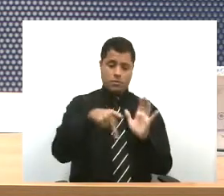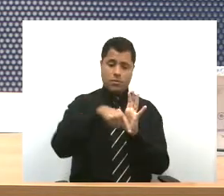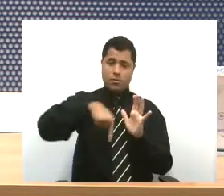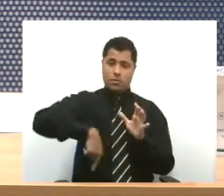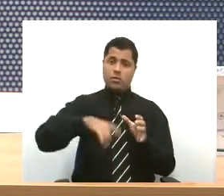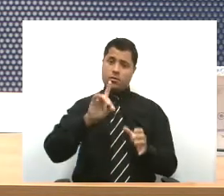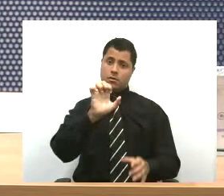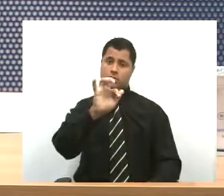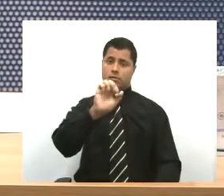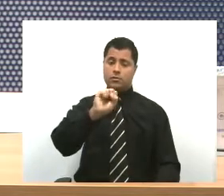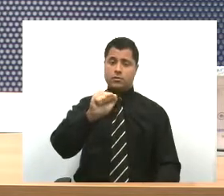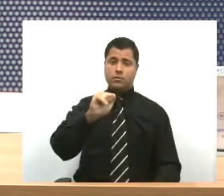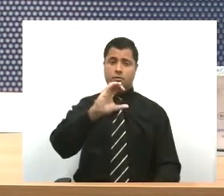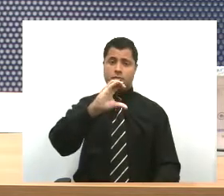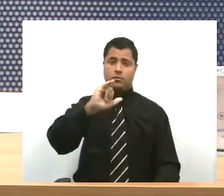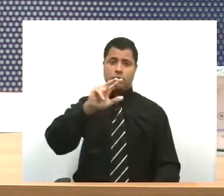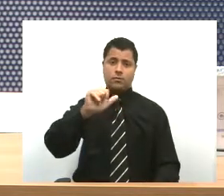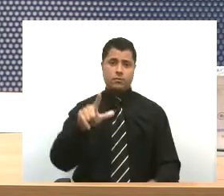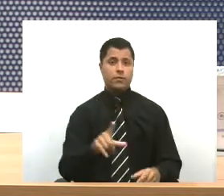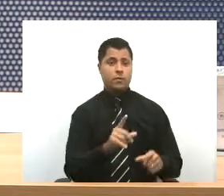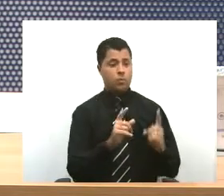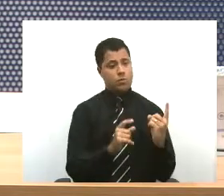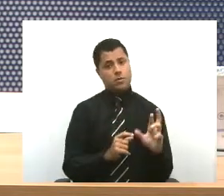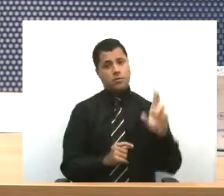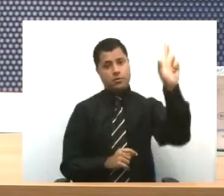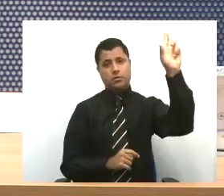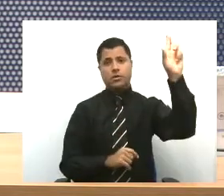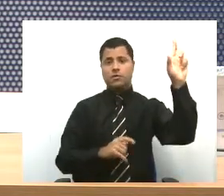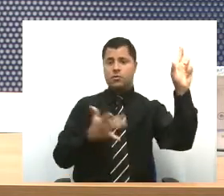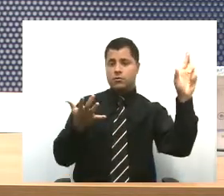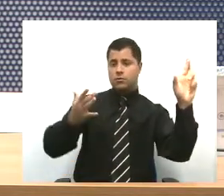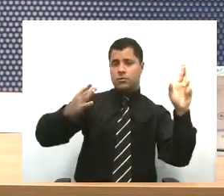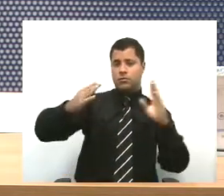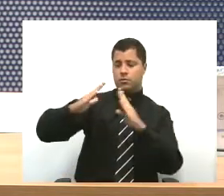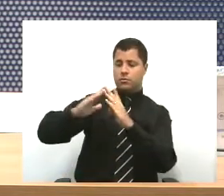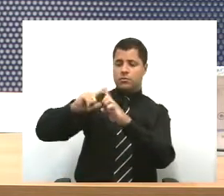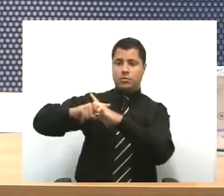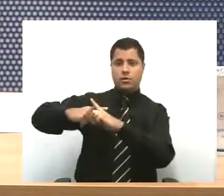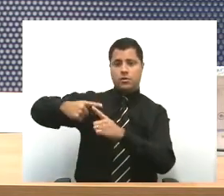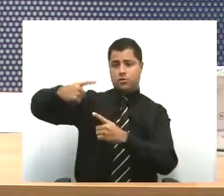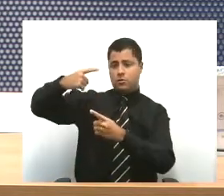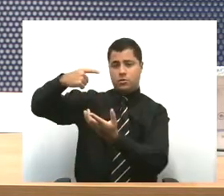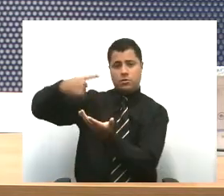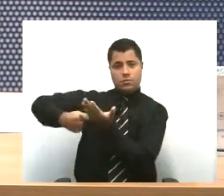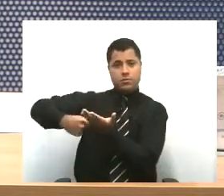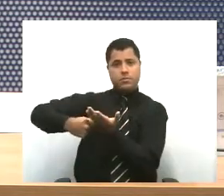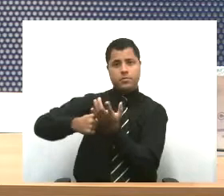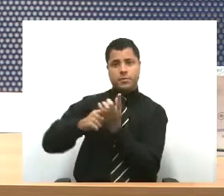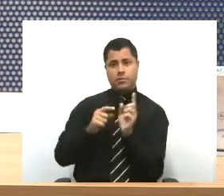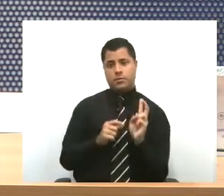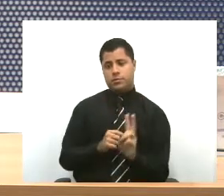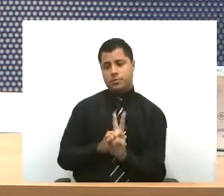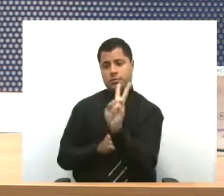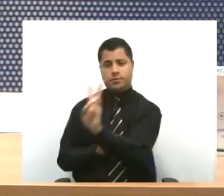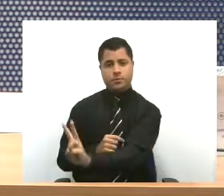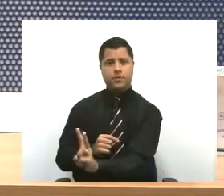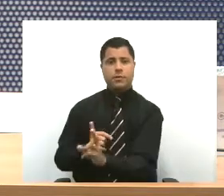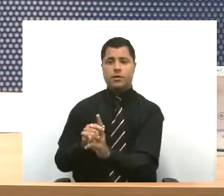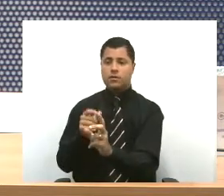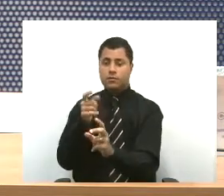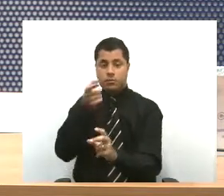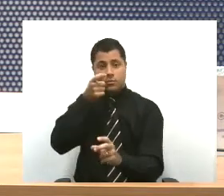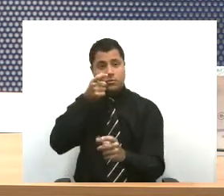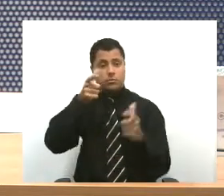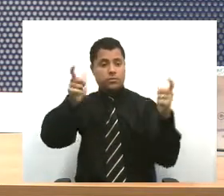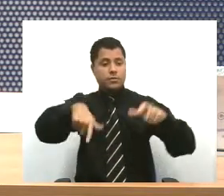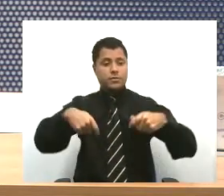Civil, onde a gente pega um ponto seguro, ou uma igreja, ou qualquer espaço onde possa alojar essas pessoas, e é dado o